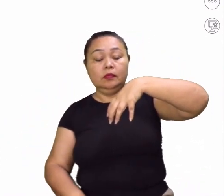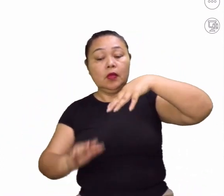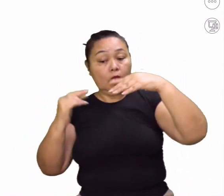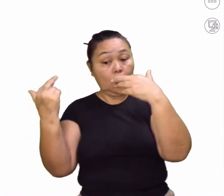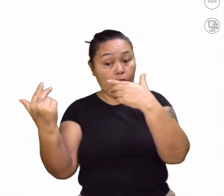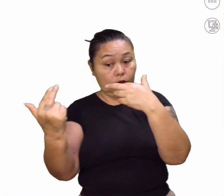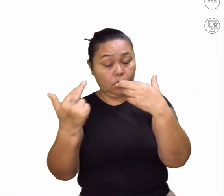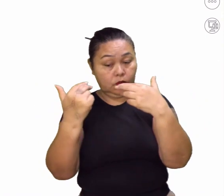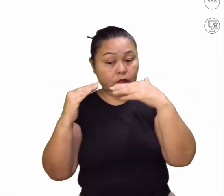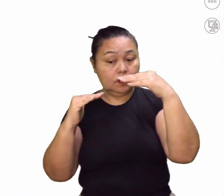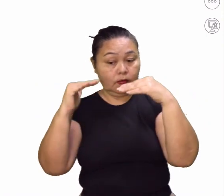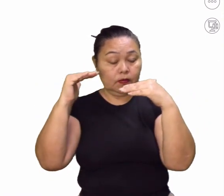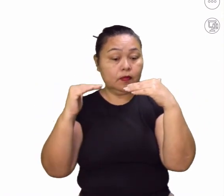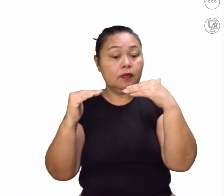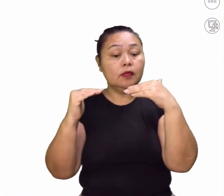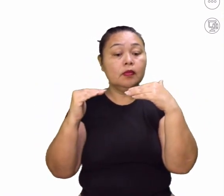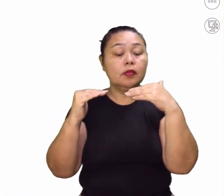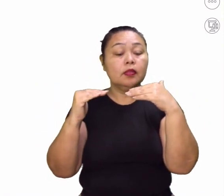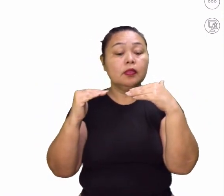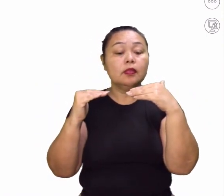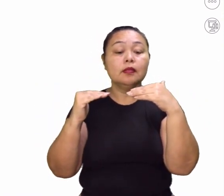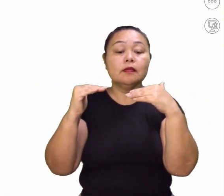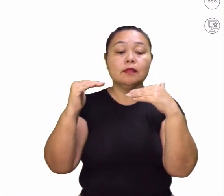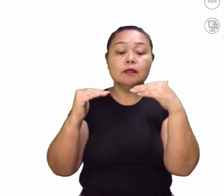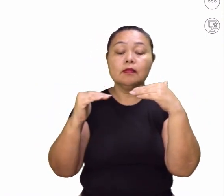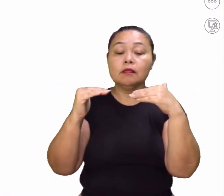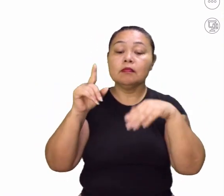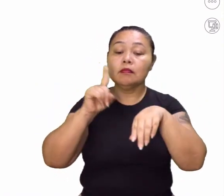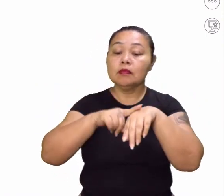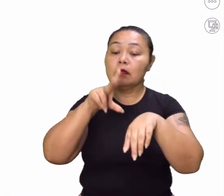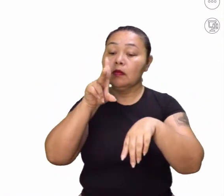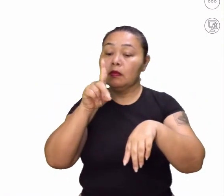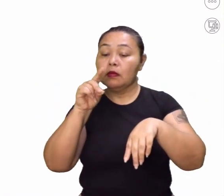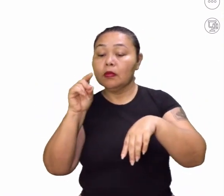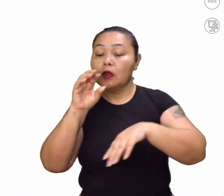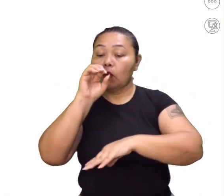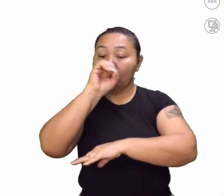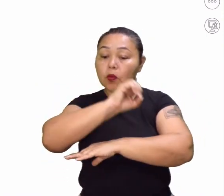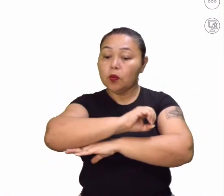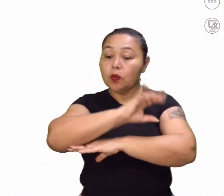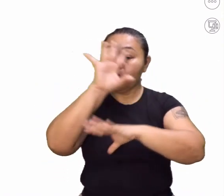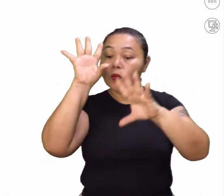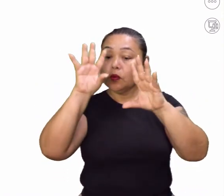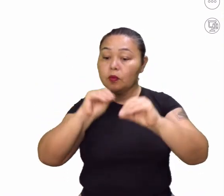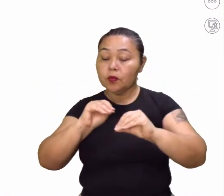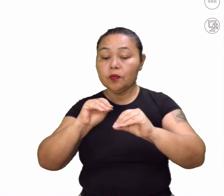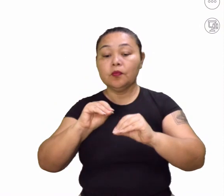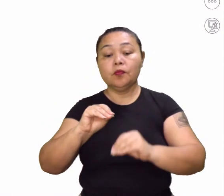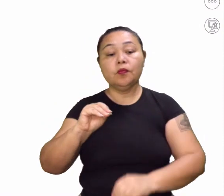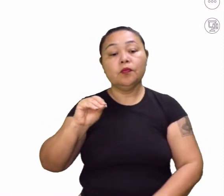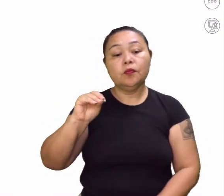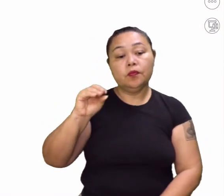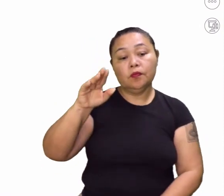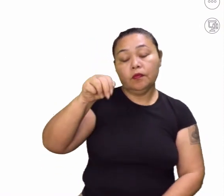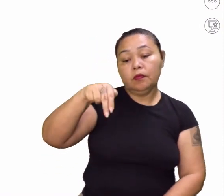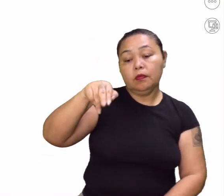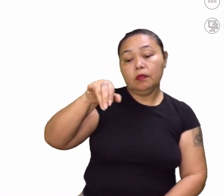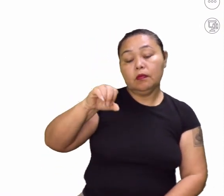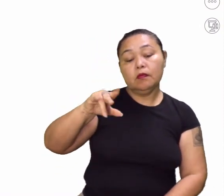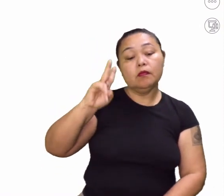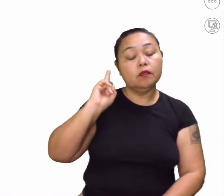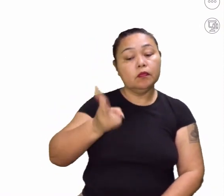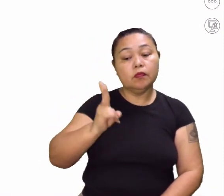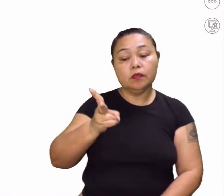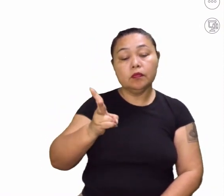equidade, Muito bem. equilíbrio, né? Equilíbrio na duração entre os dias e as noites. E o equinócio, só lembrando que sempre será